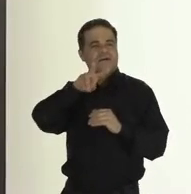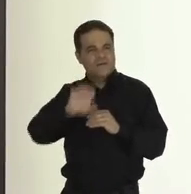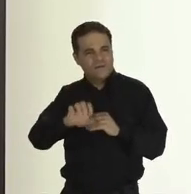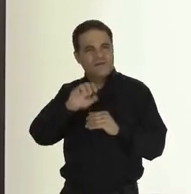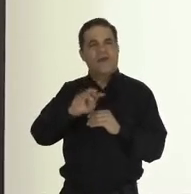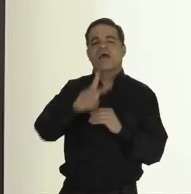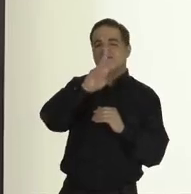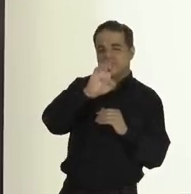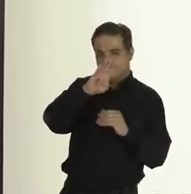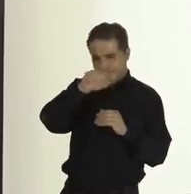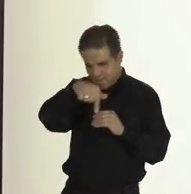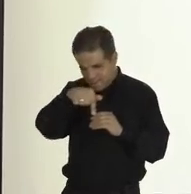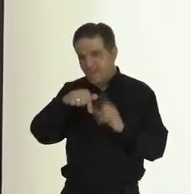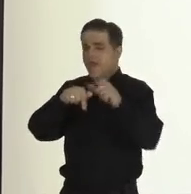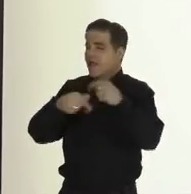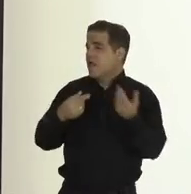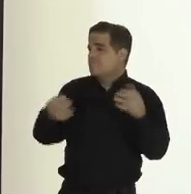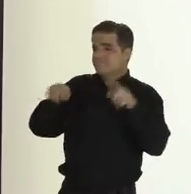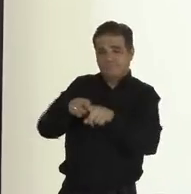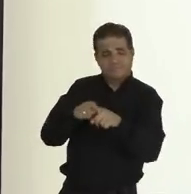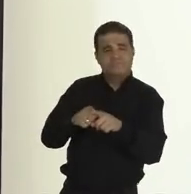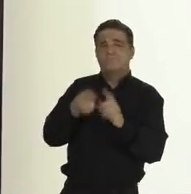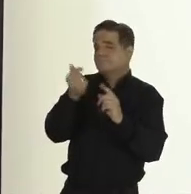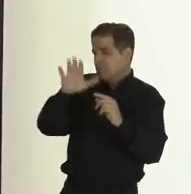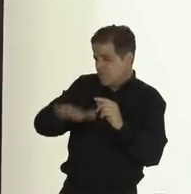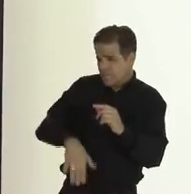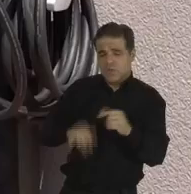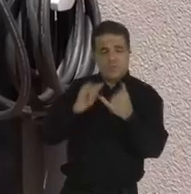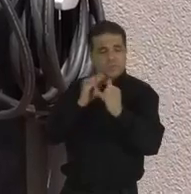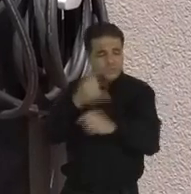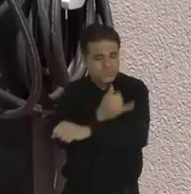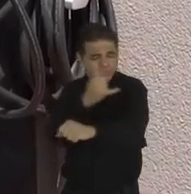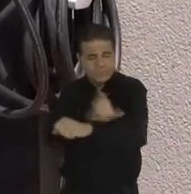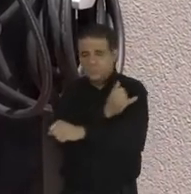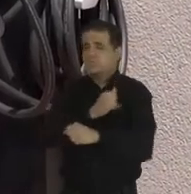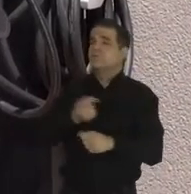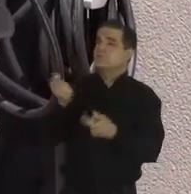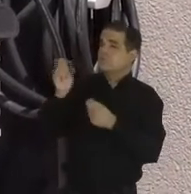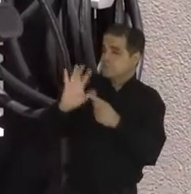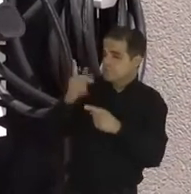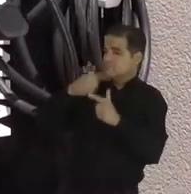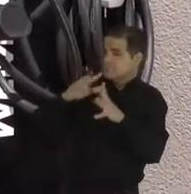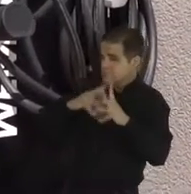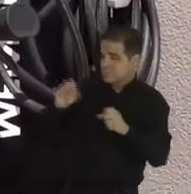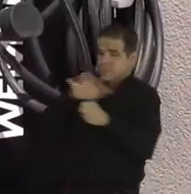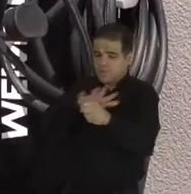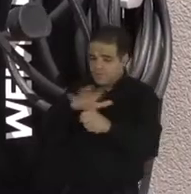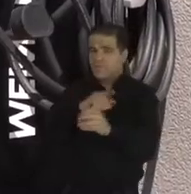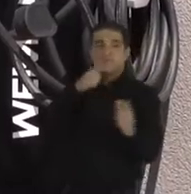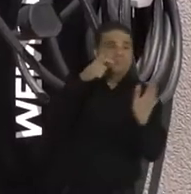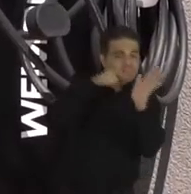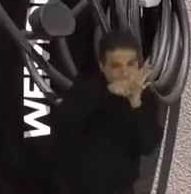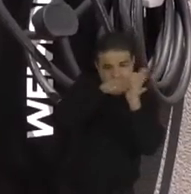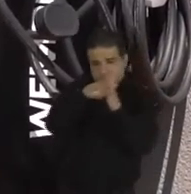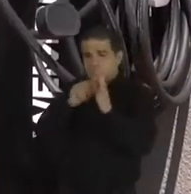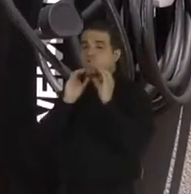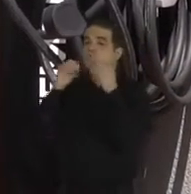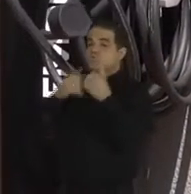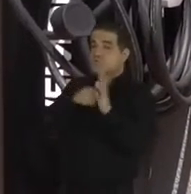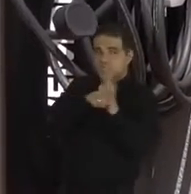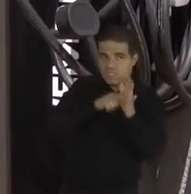homologado para oferta completa de infraestrutura e soluções de recarga com uma consultoria